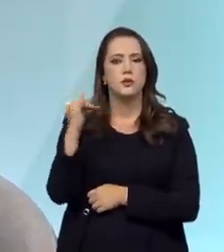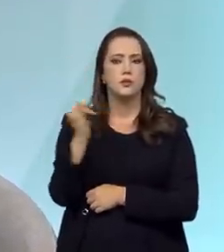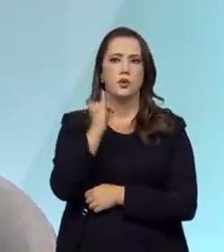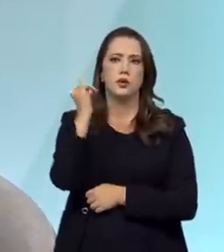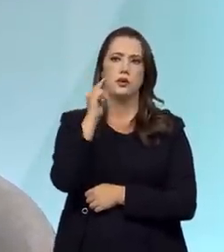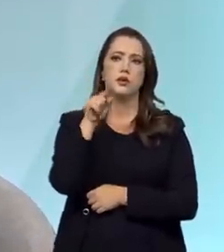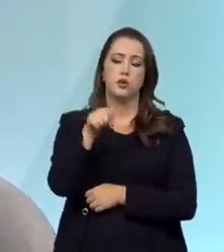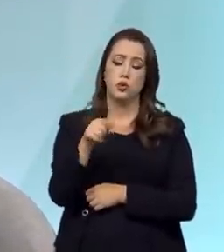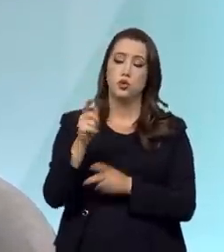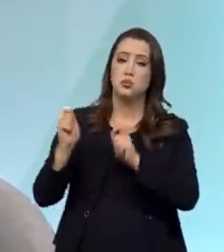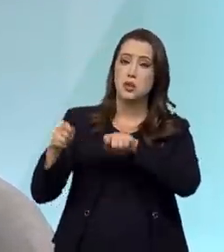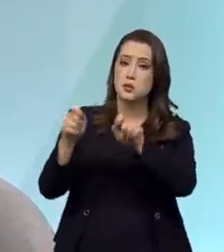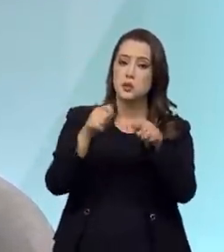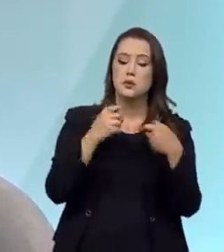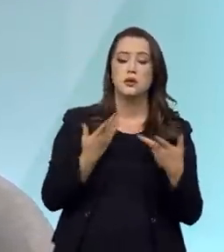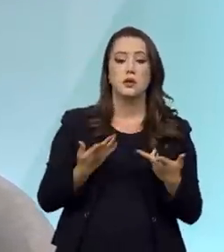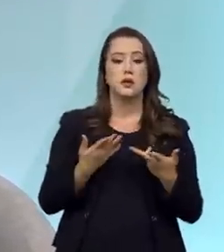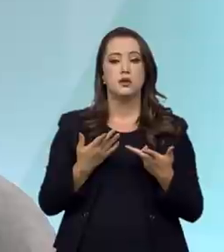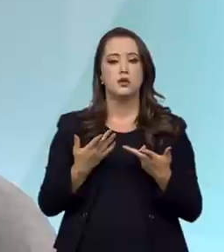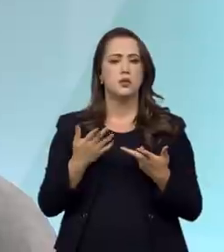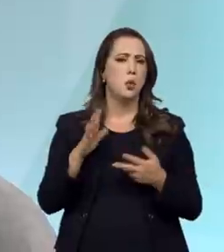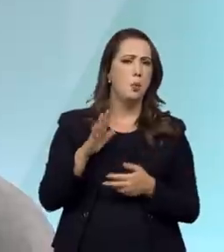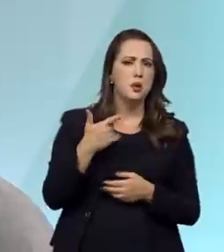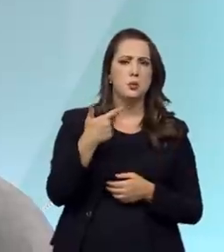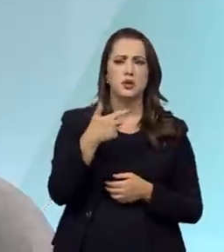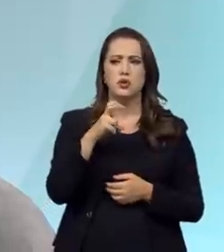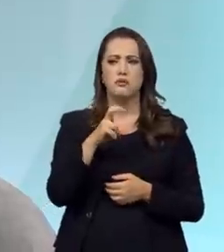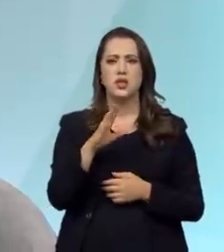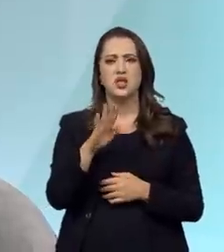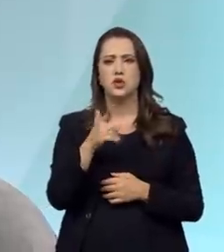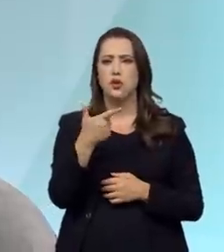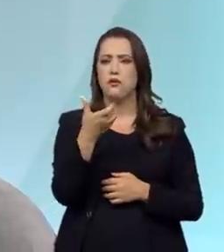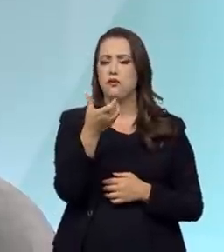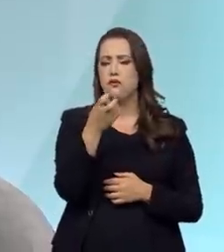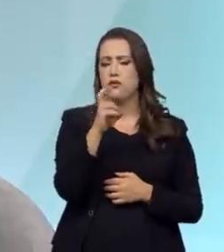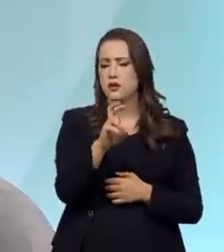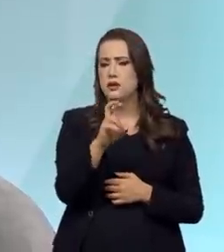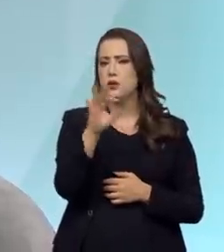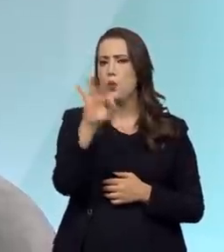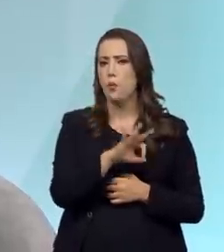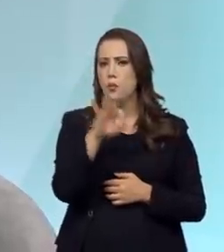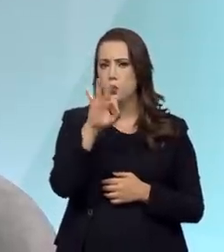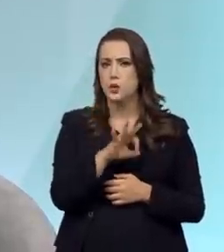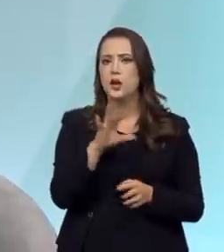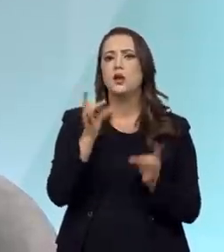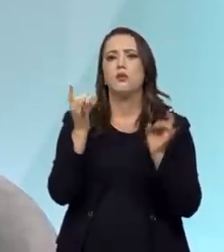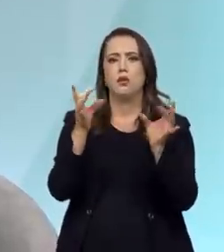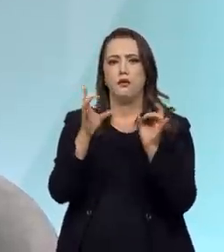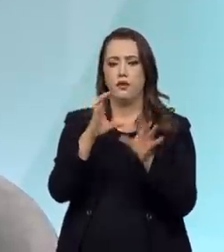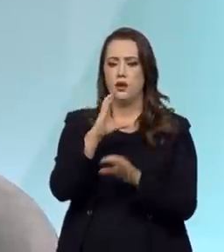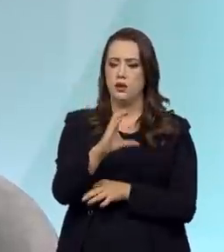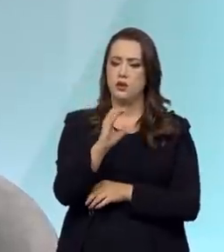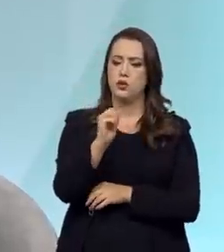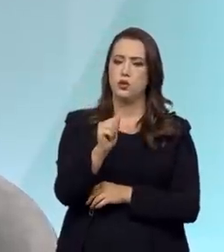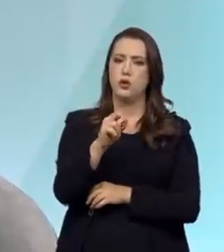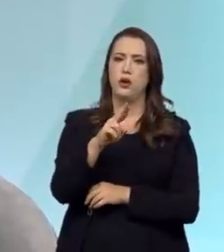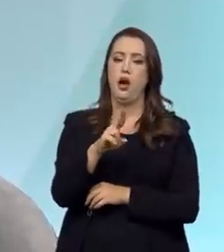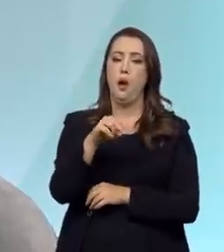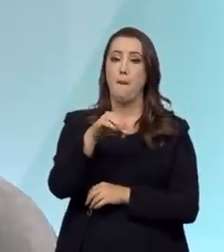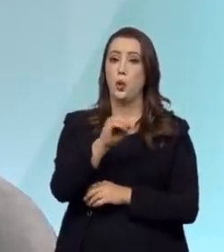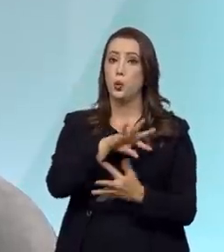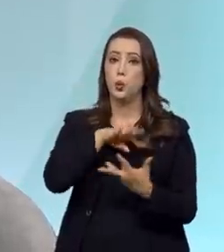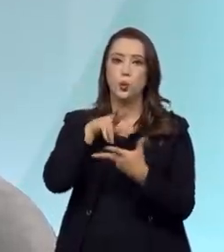protagonista desse mercado com praticamente 20 a 25 por cento das exportações ou das transações desse Mercado Global